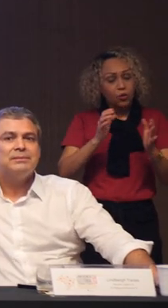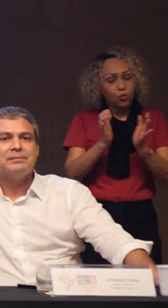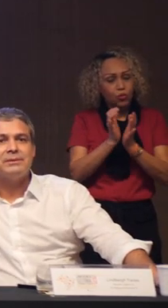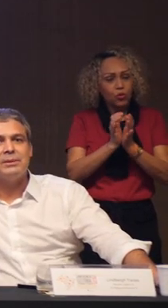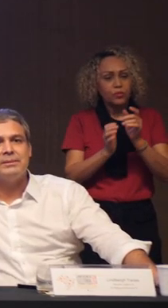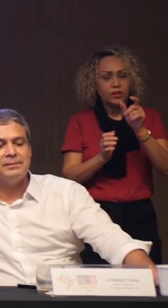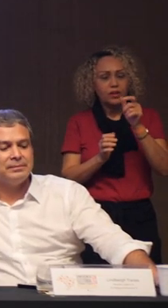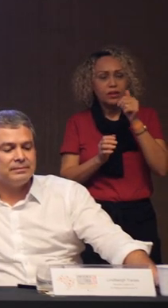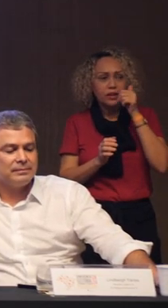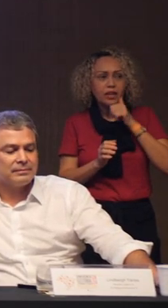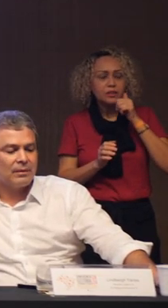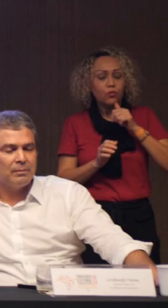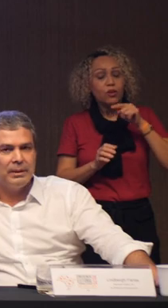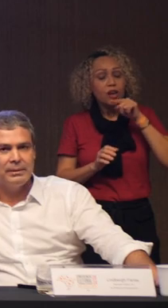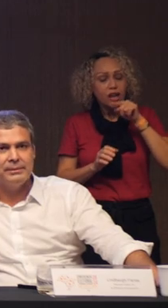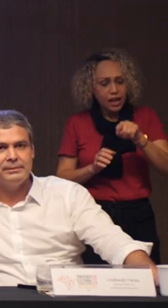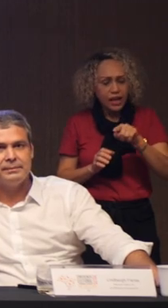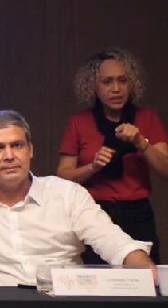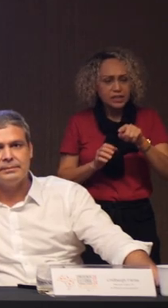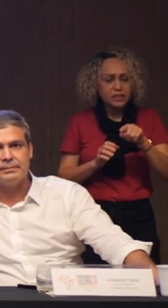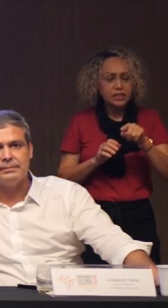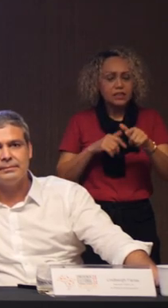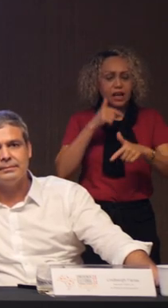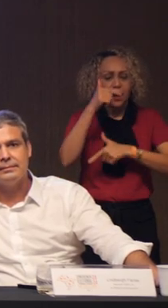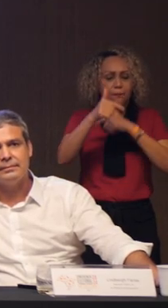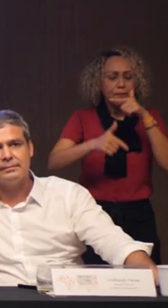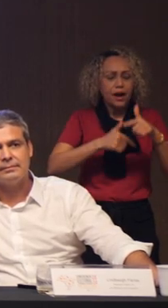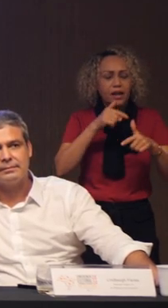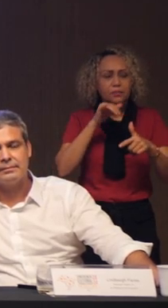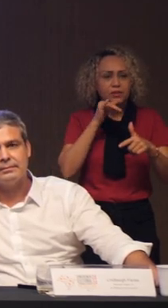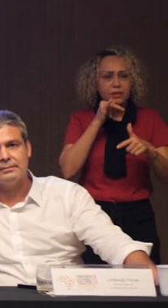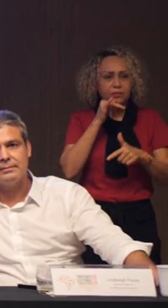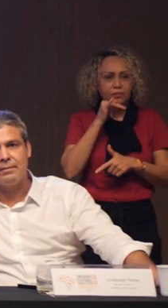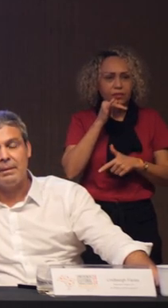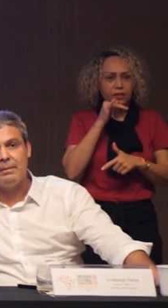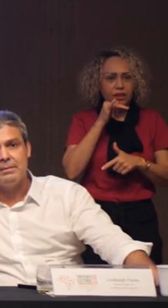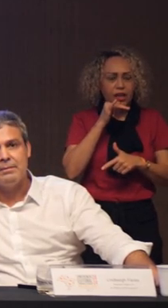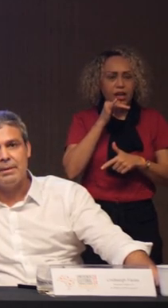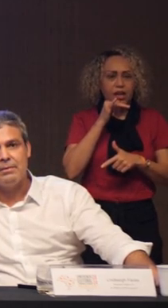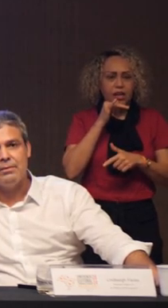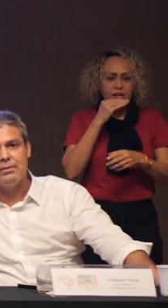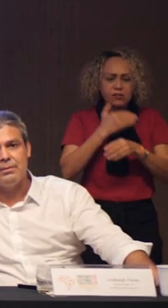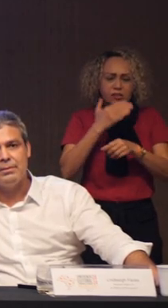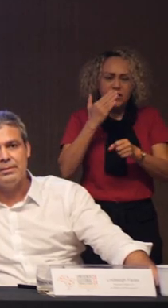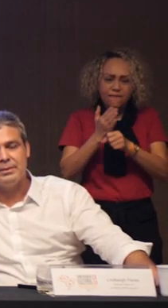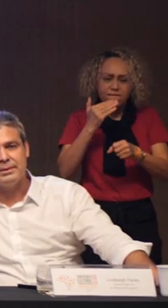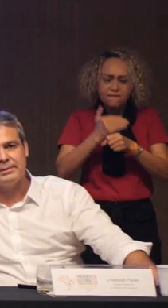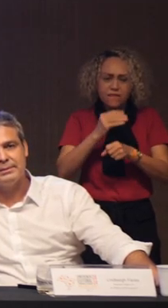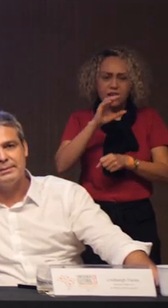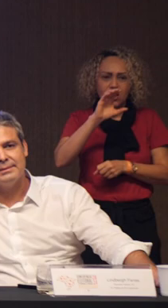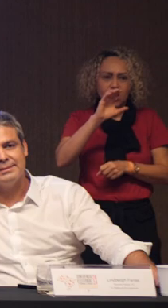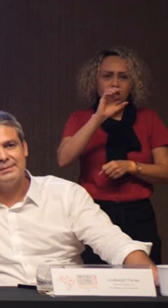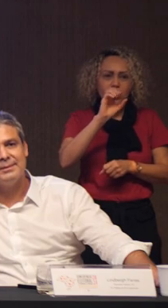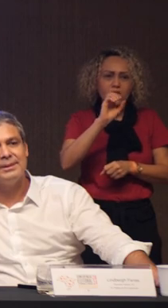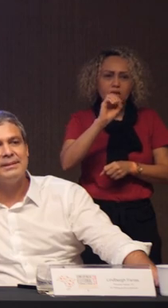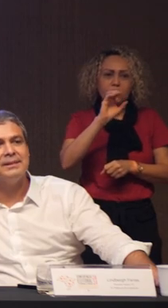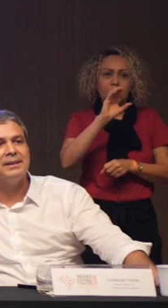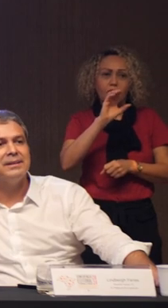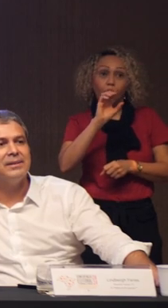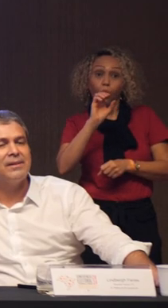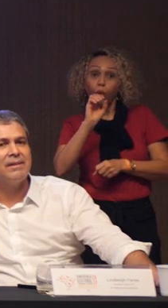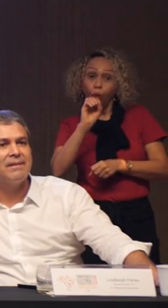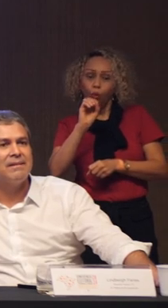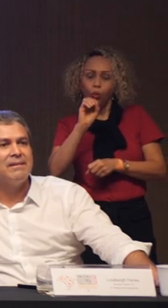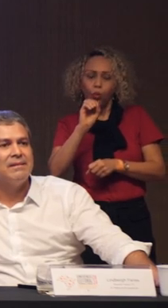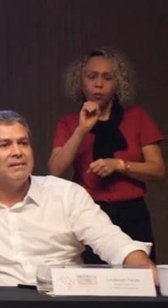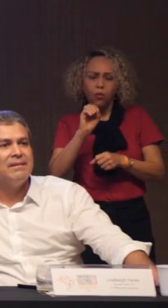participassem efetivamente da constituinte, contribuindo na elaboração da Constituição pelas mãos do Lula, então deputado federal e líder